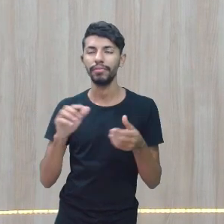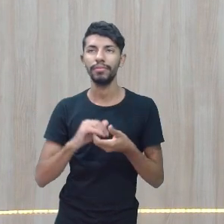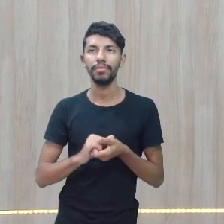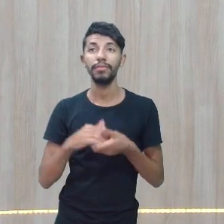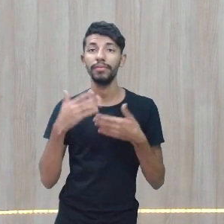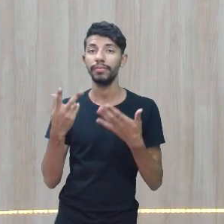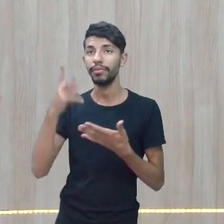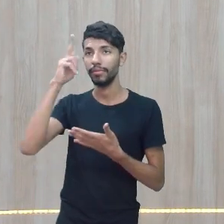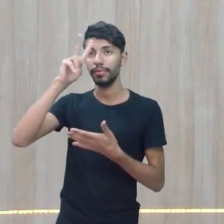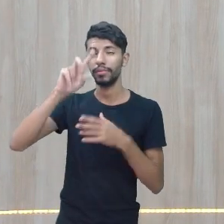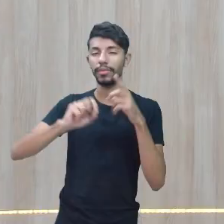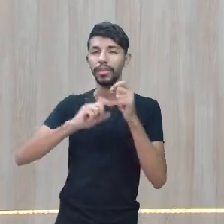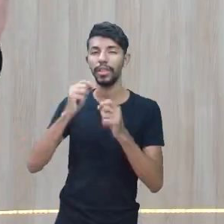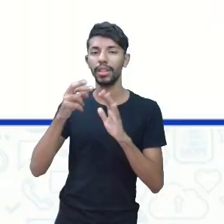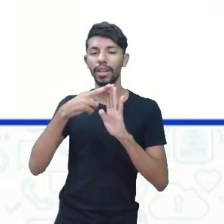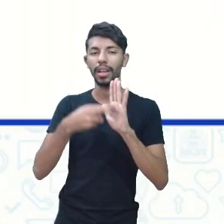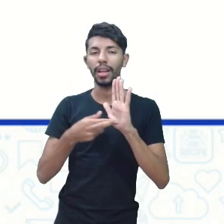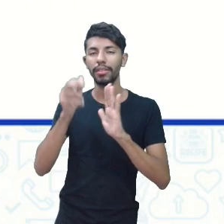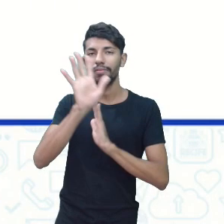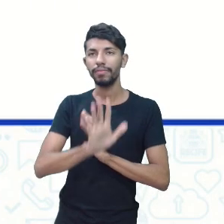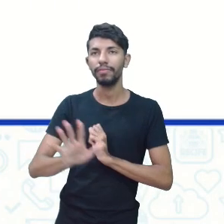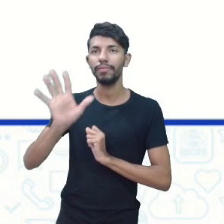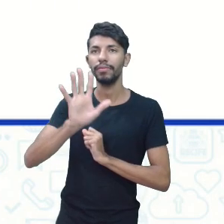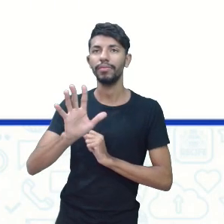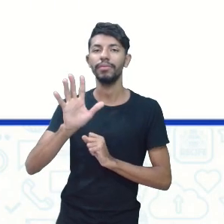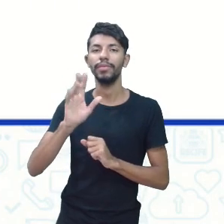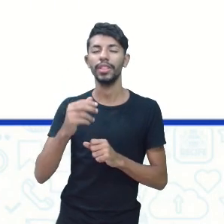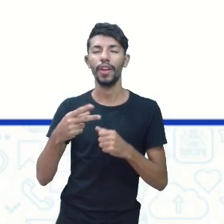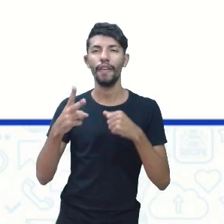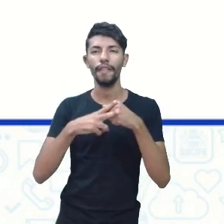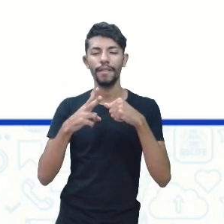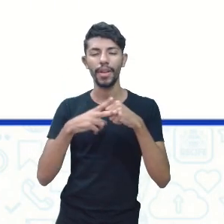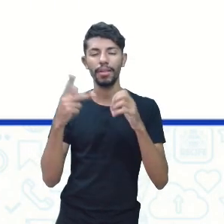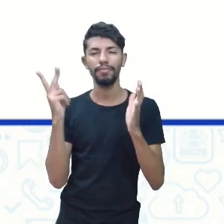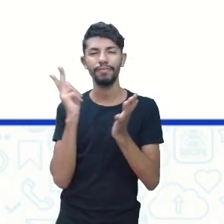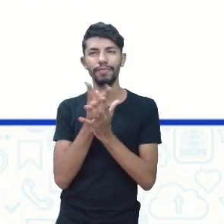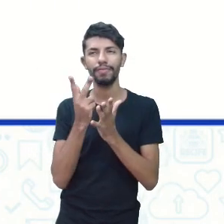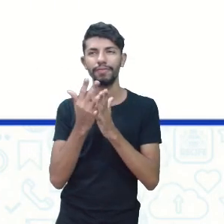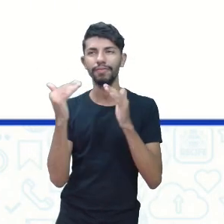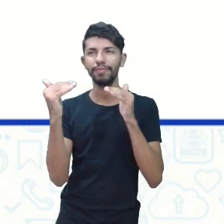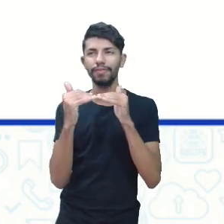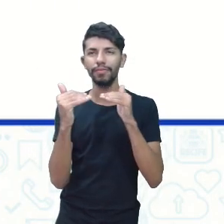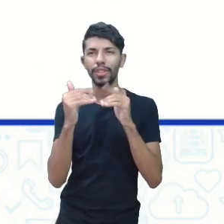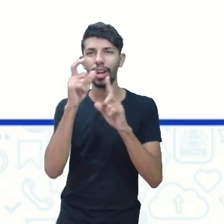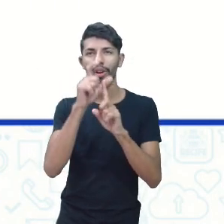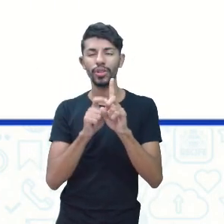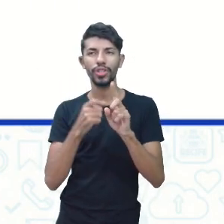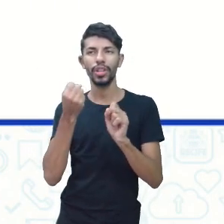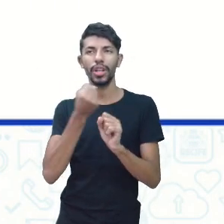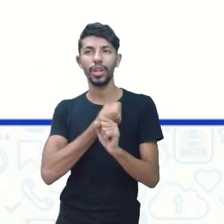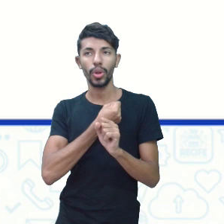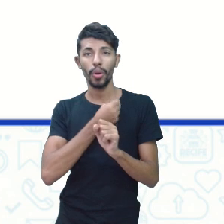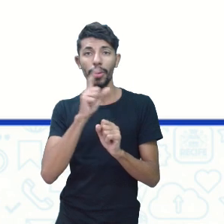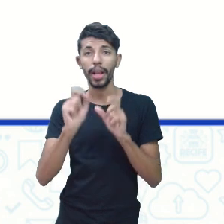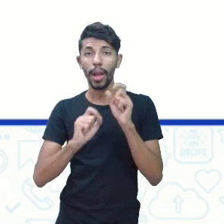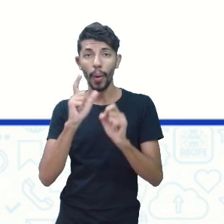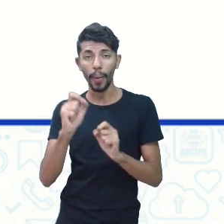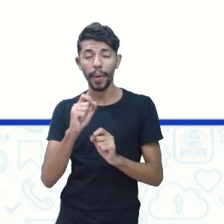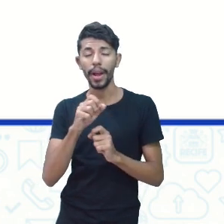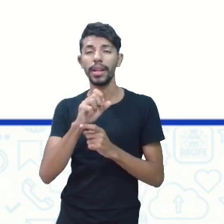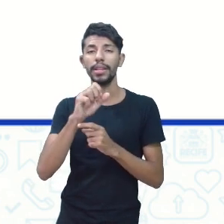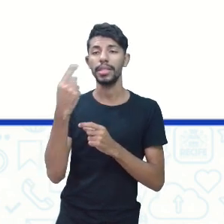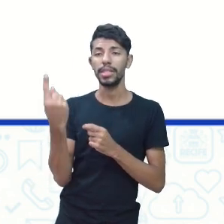Lembrando a regra geral. O verbo sempre concordará com o sujeito em número, que é singular e